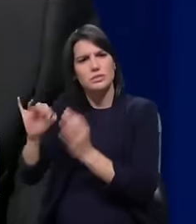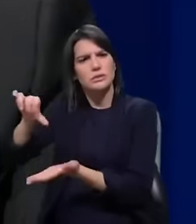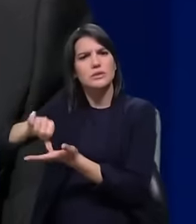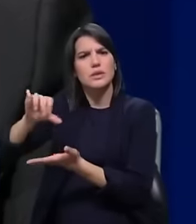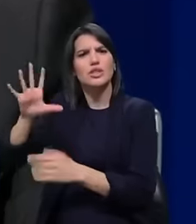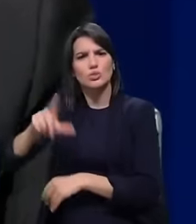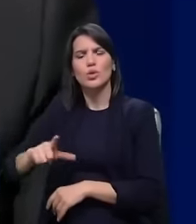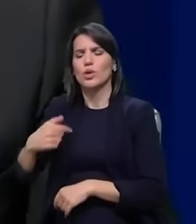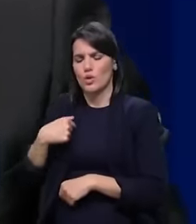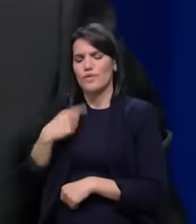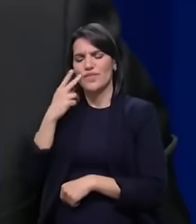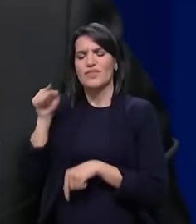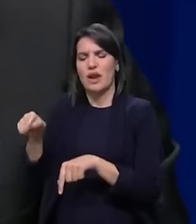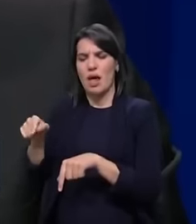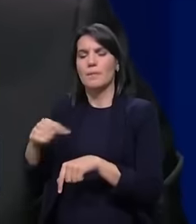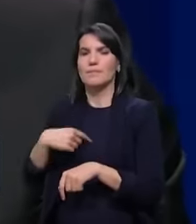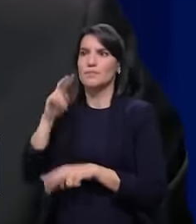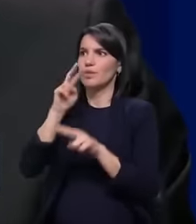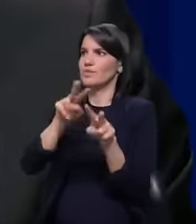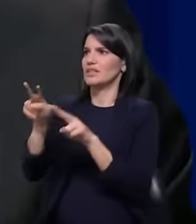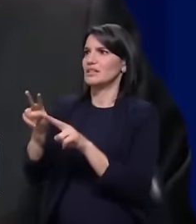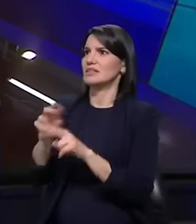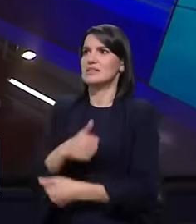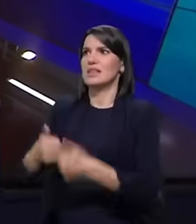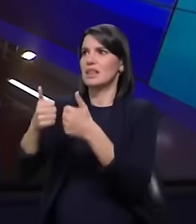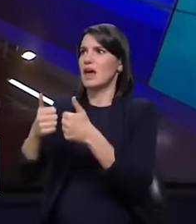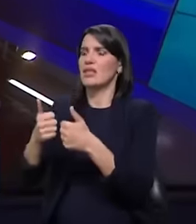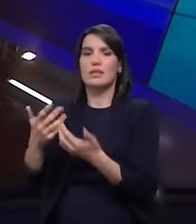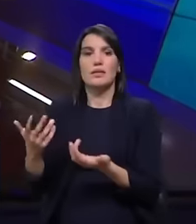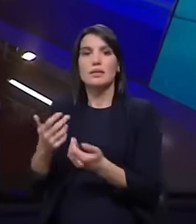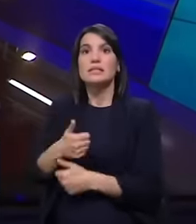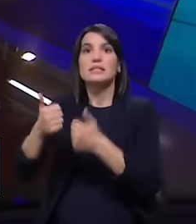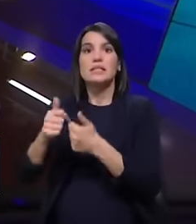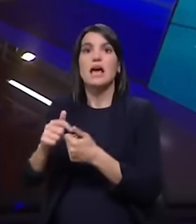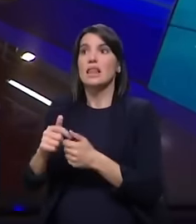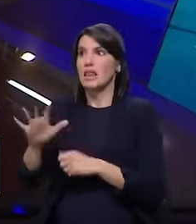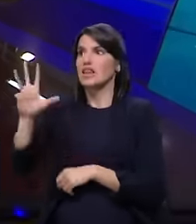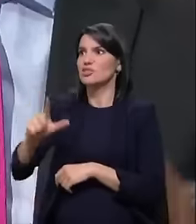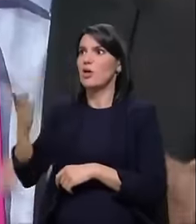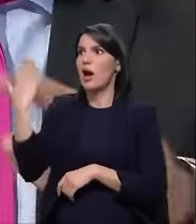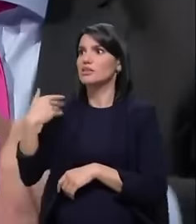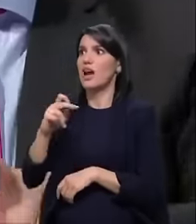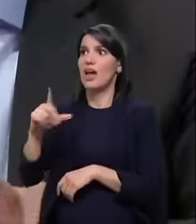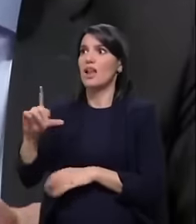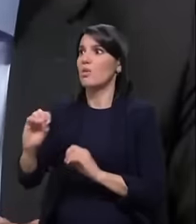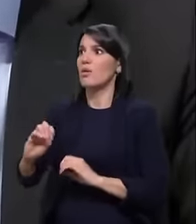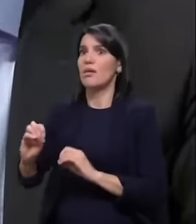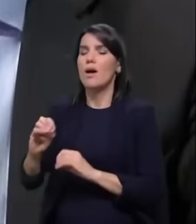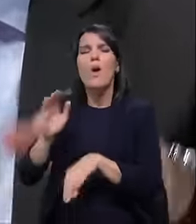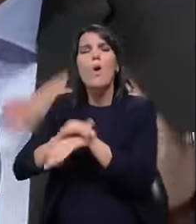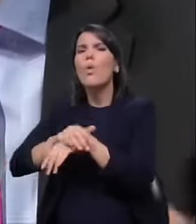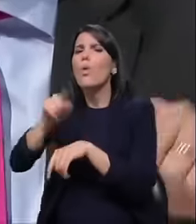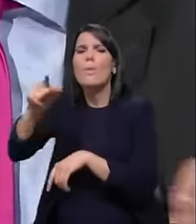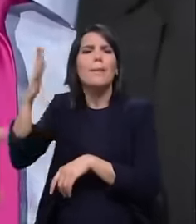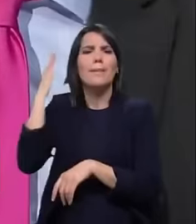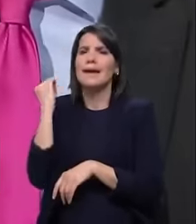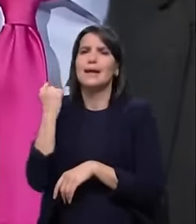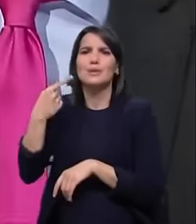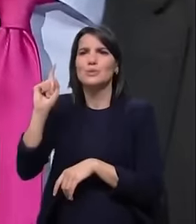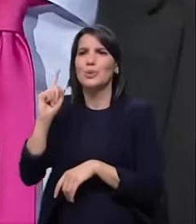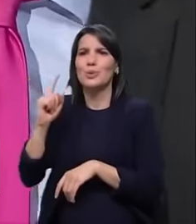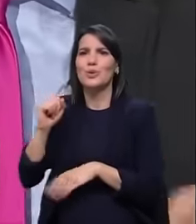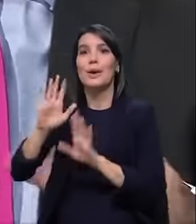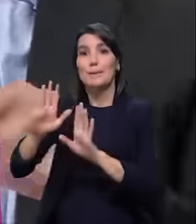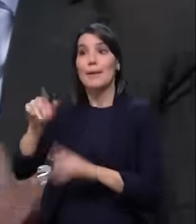Lisboa. Eu vi o que aconteceu às cidades, eu vi o que aconteceu à cidade de Lisboa sem alojamento local. Ora, nós, e não foi culpa da Mariana, mas nós pedimos a